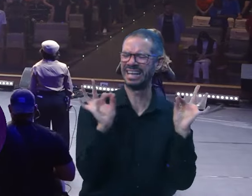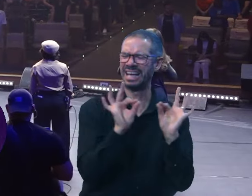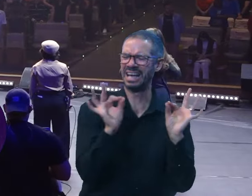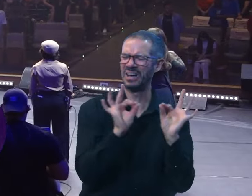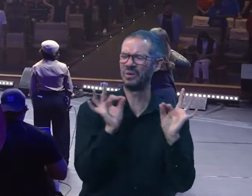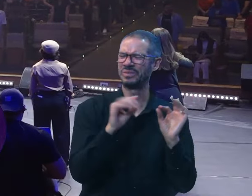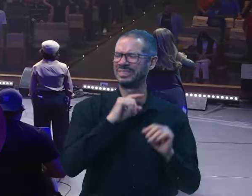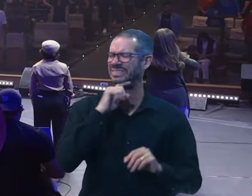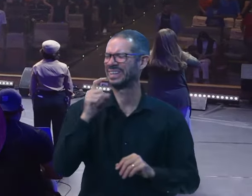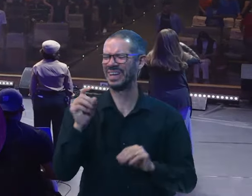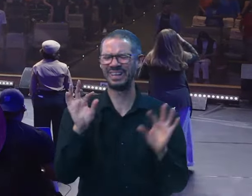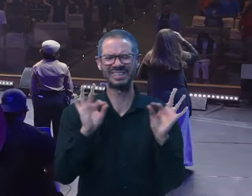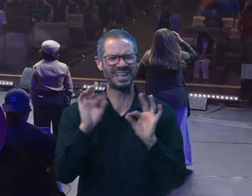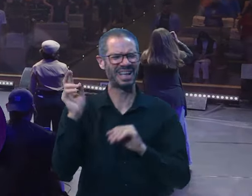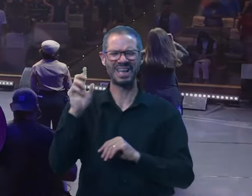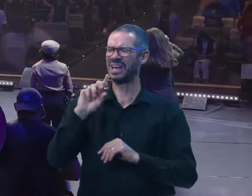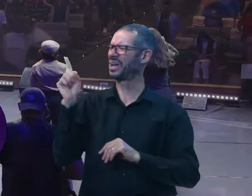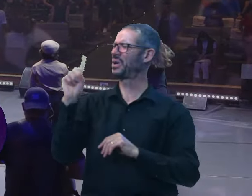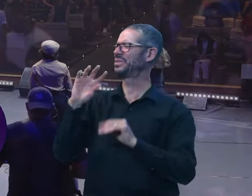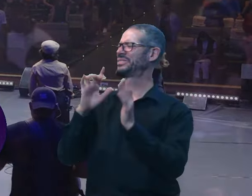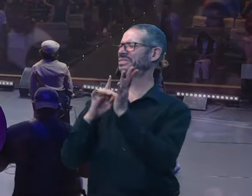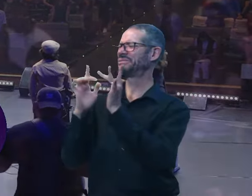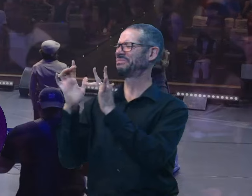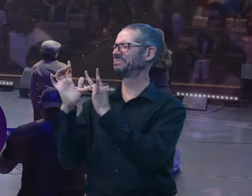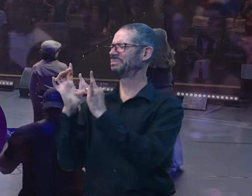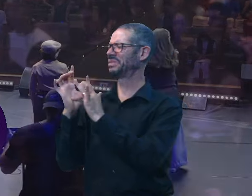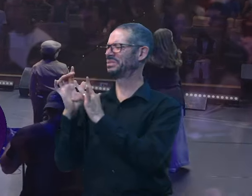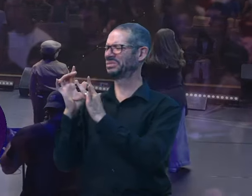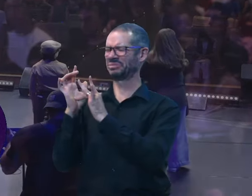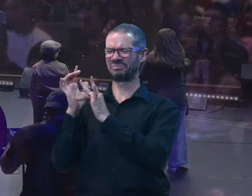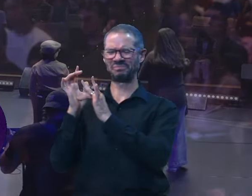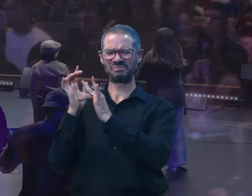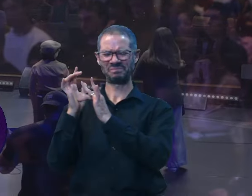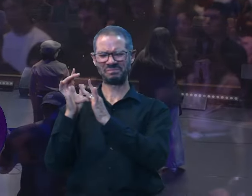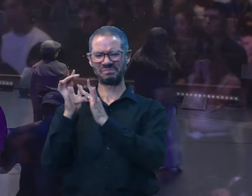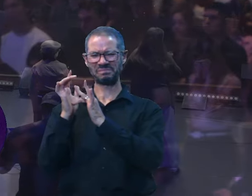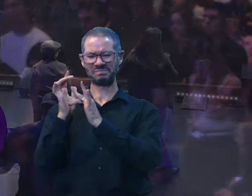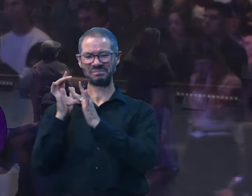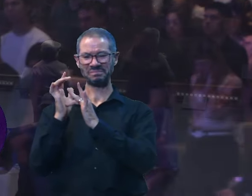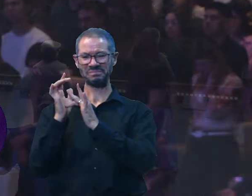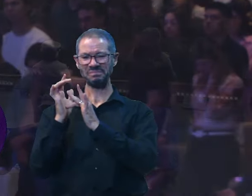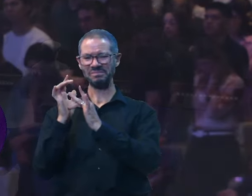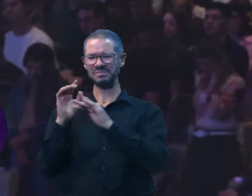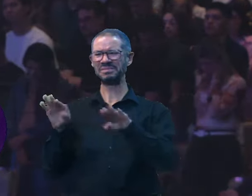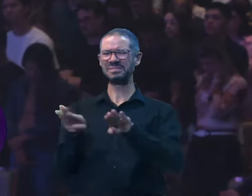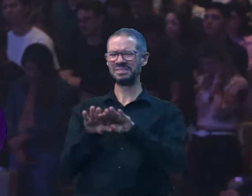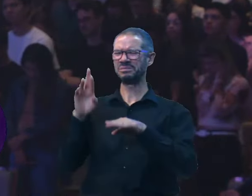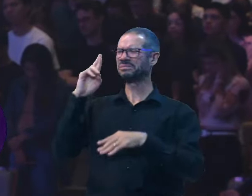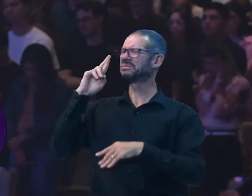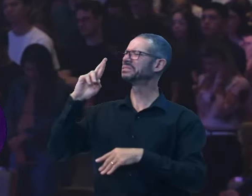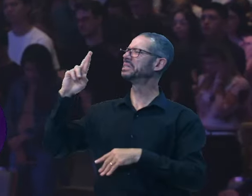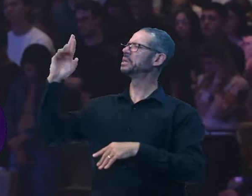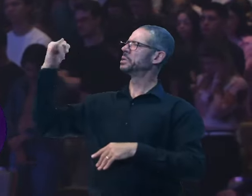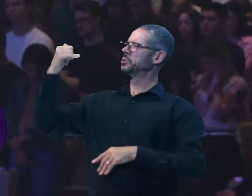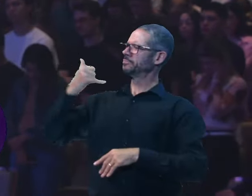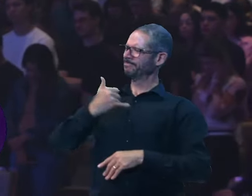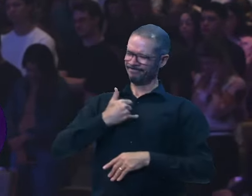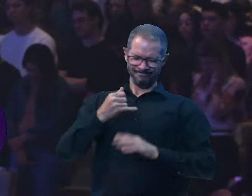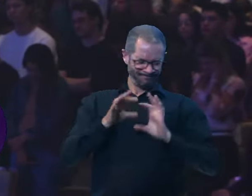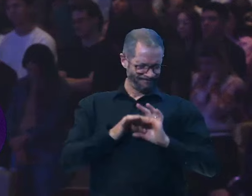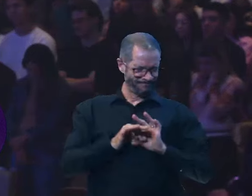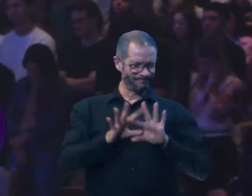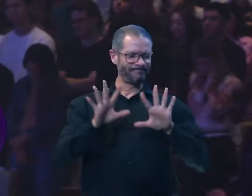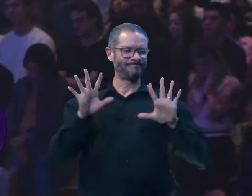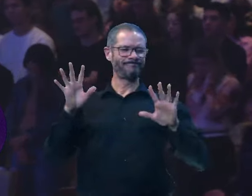escravizar ninguém. Não, Jesus. Não, Jesus. Assim como o Senhor nos libertou, que